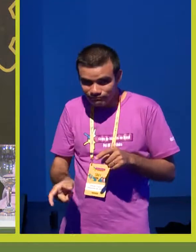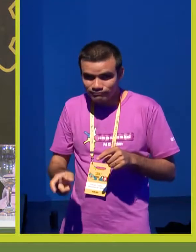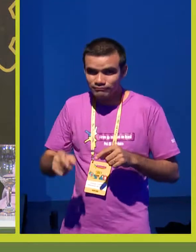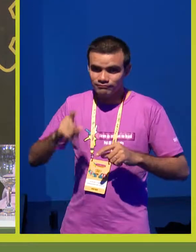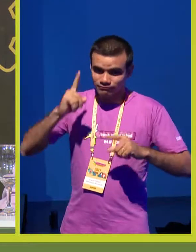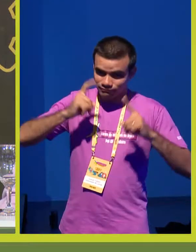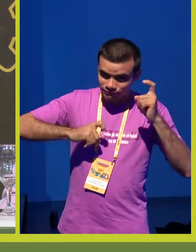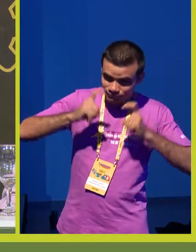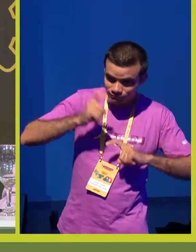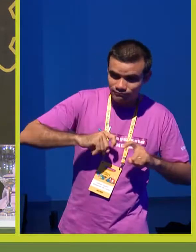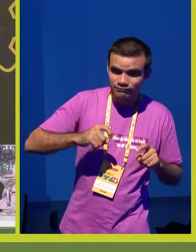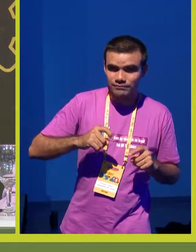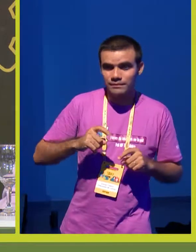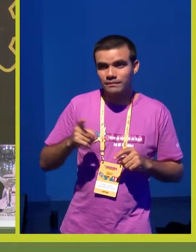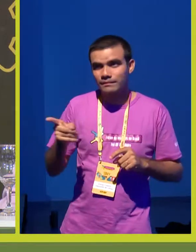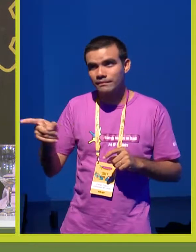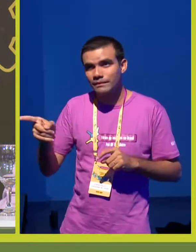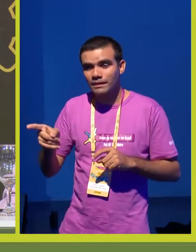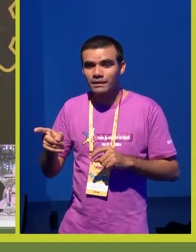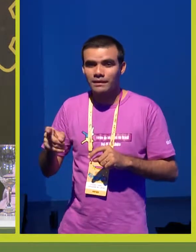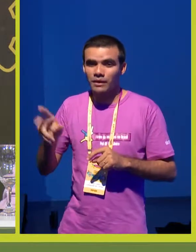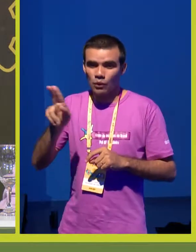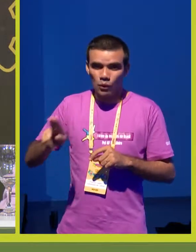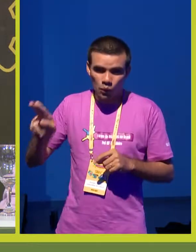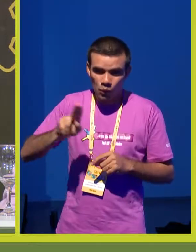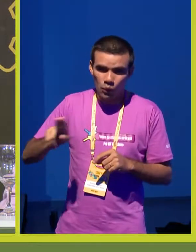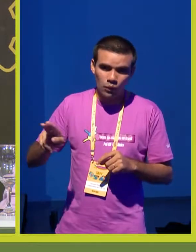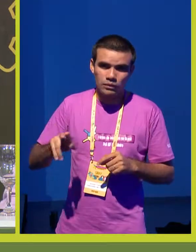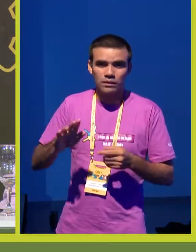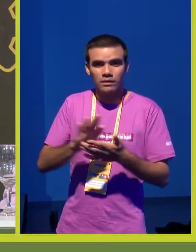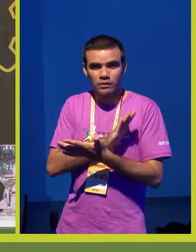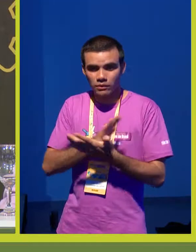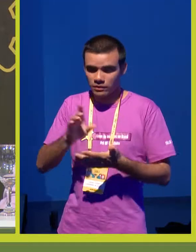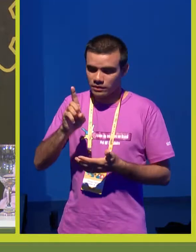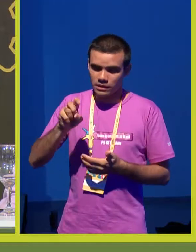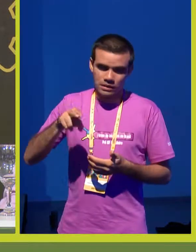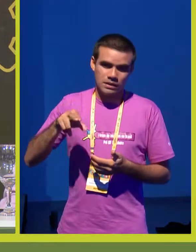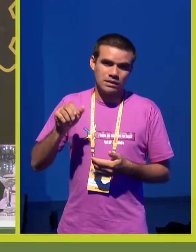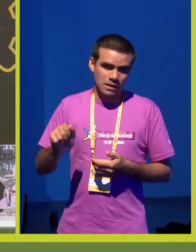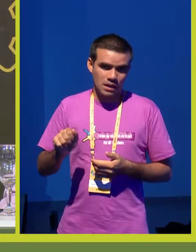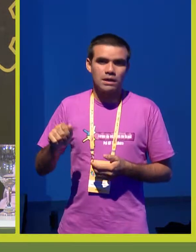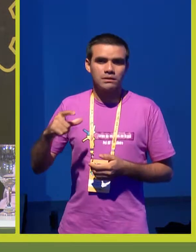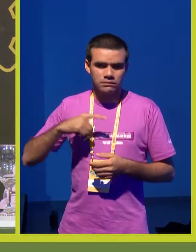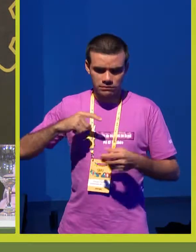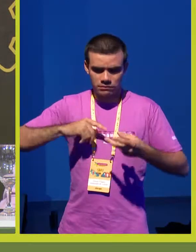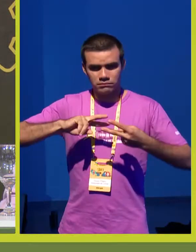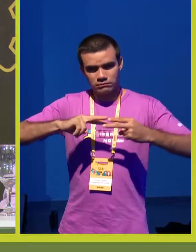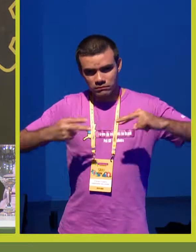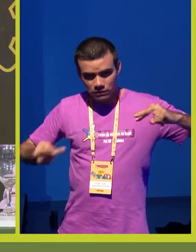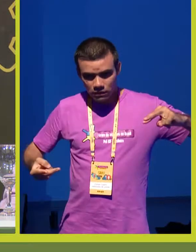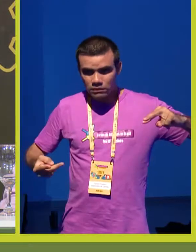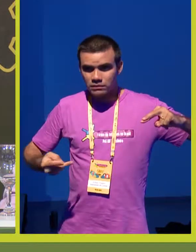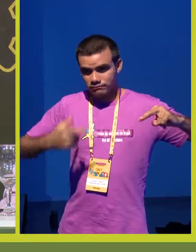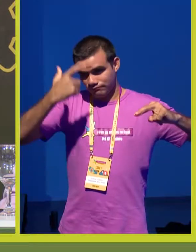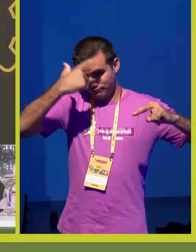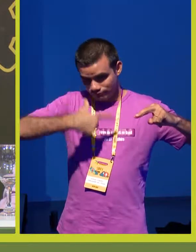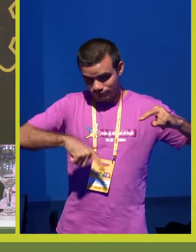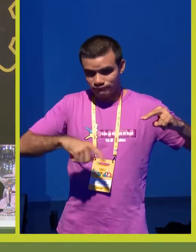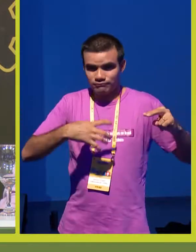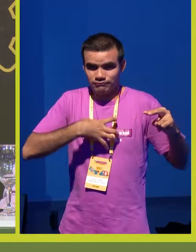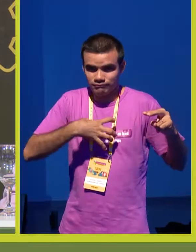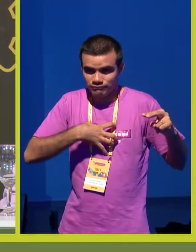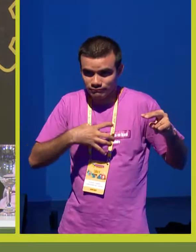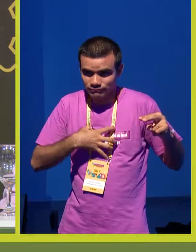propensos a consequências e usos discriminatórios. No caso do DNA, ele contém uma grande quantidade de informação pessoal sensível,